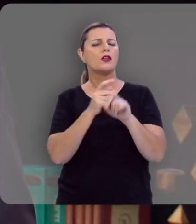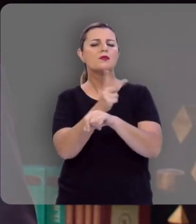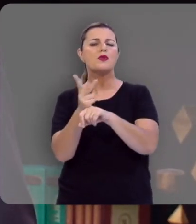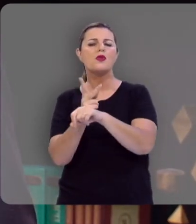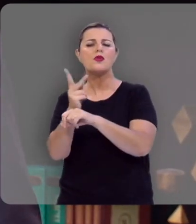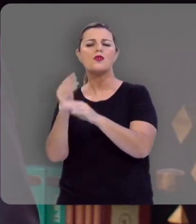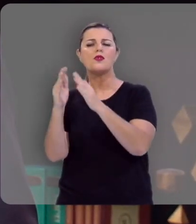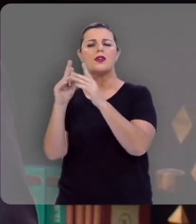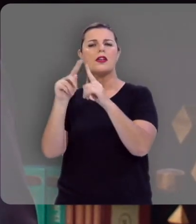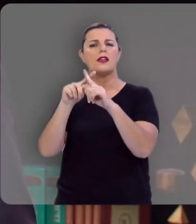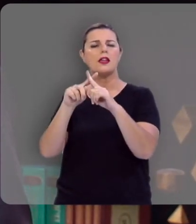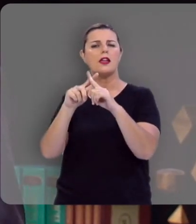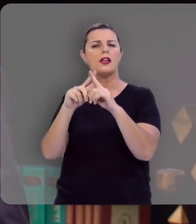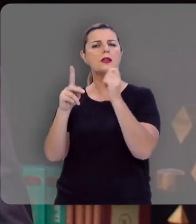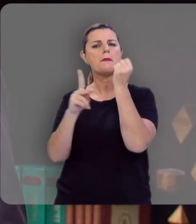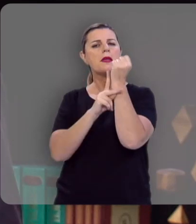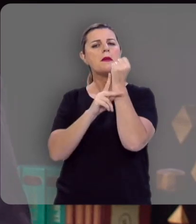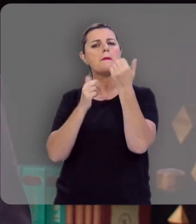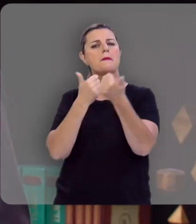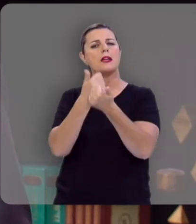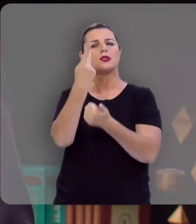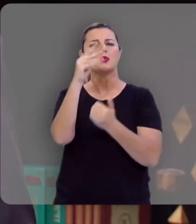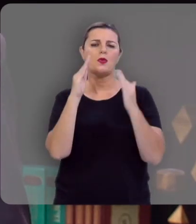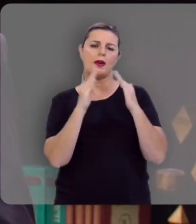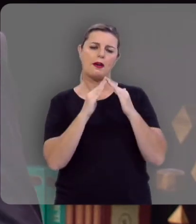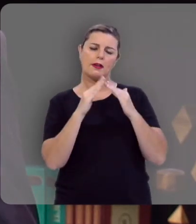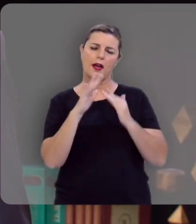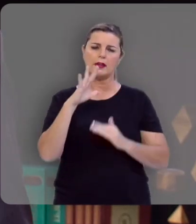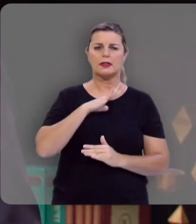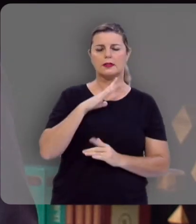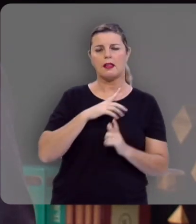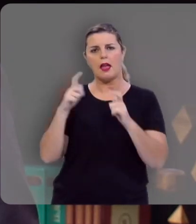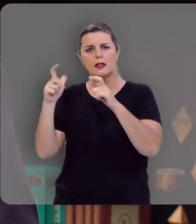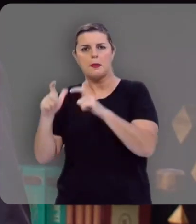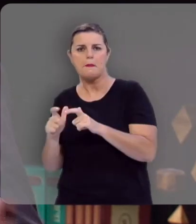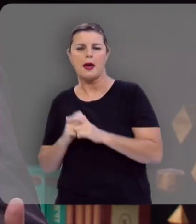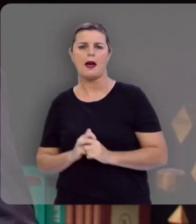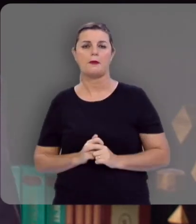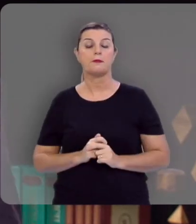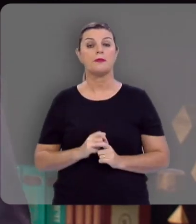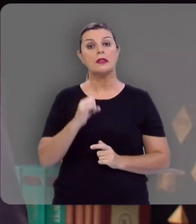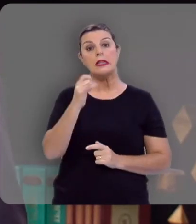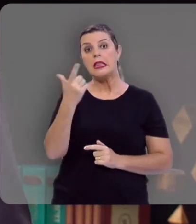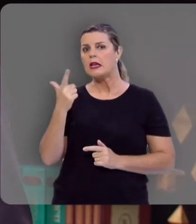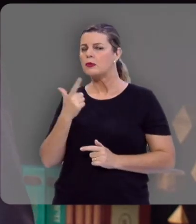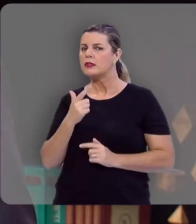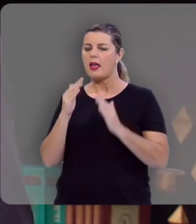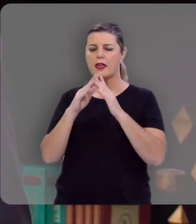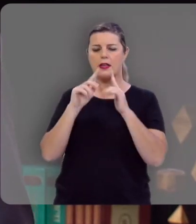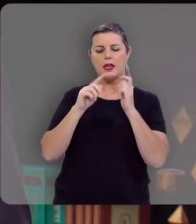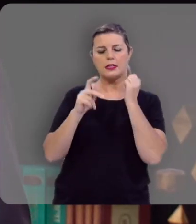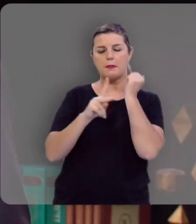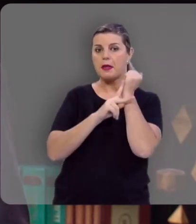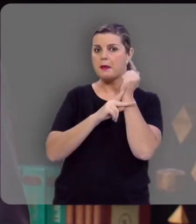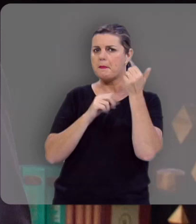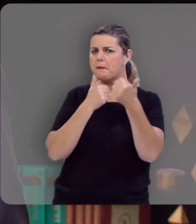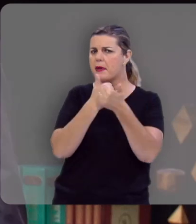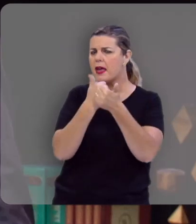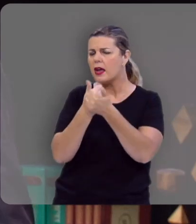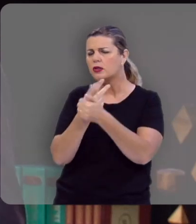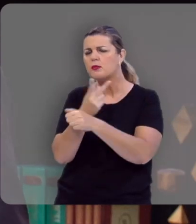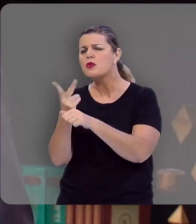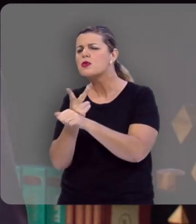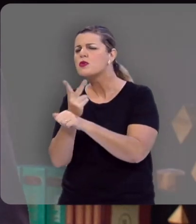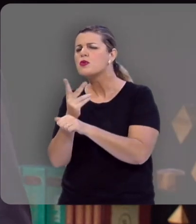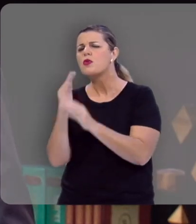uma igreja presbiteriana perto de você, na sua cidade, no seu bairro. Se você não tiver uma igreja presbiteriana aí pertinho,